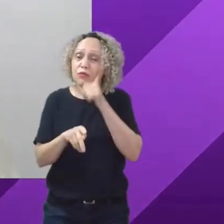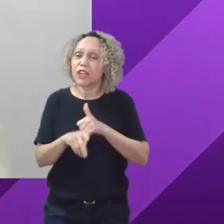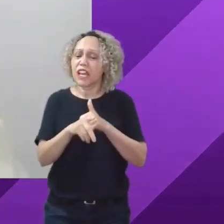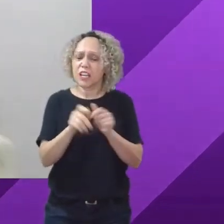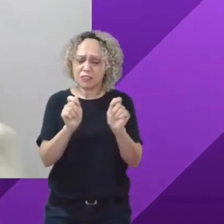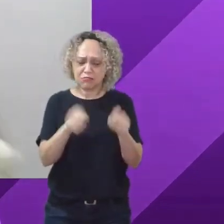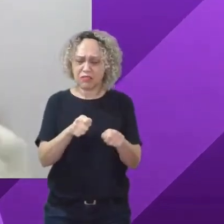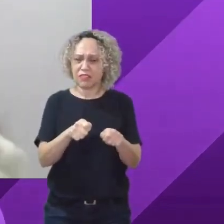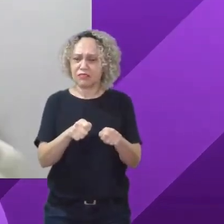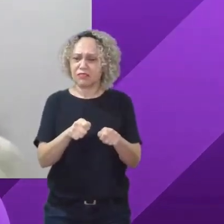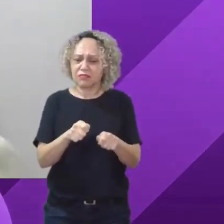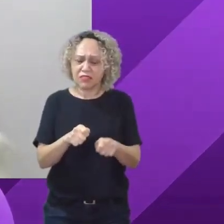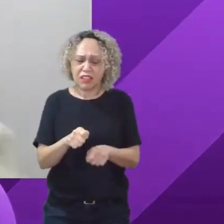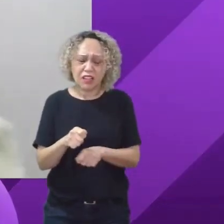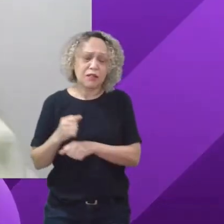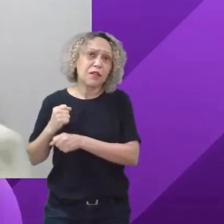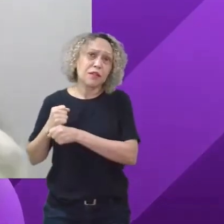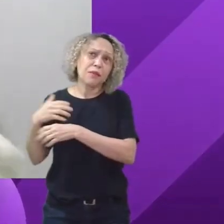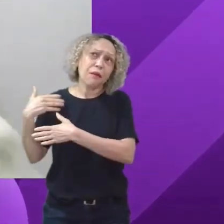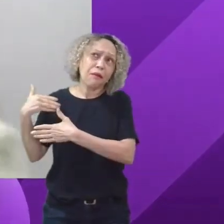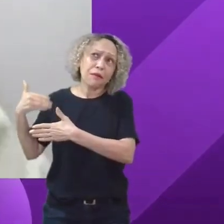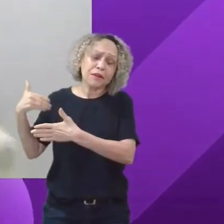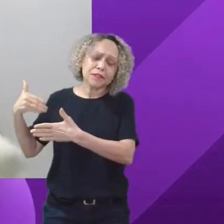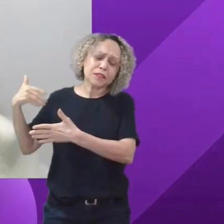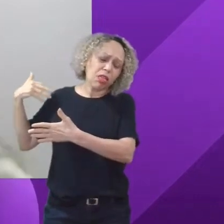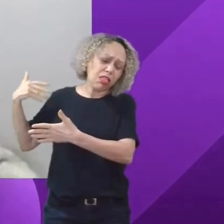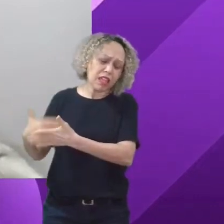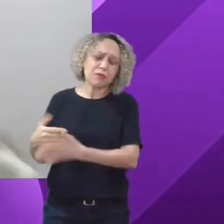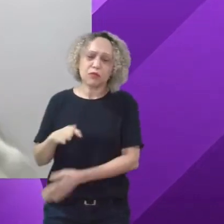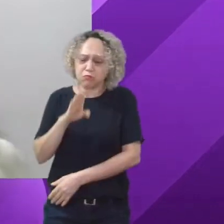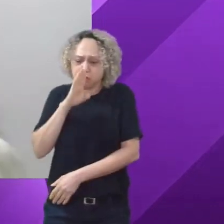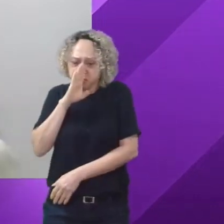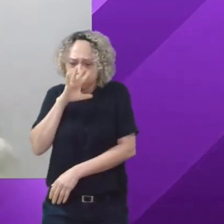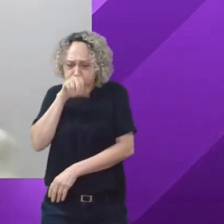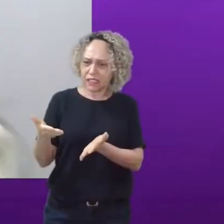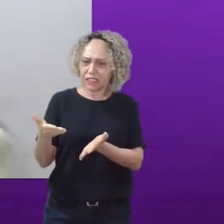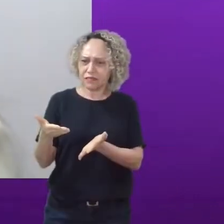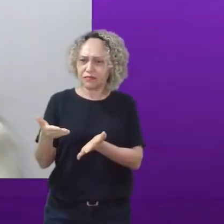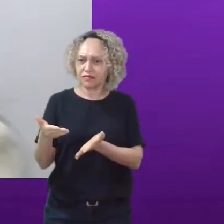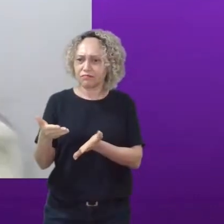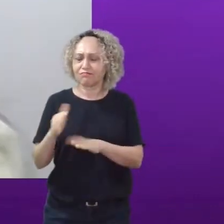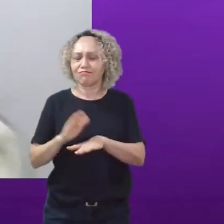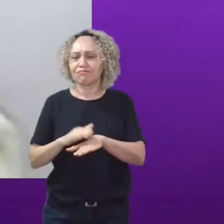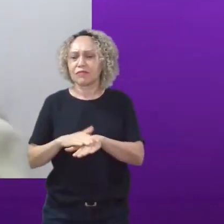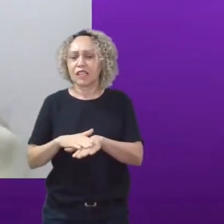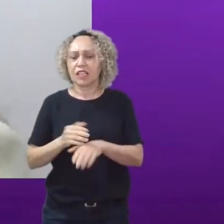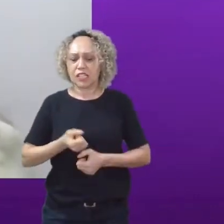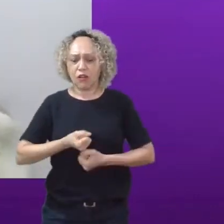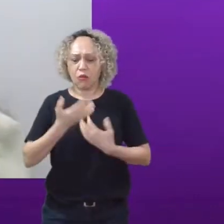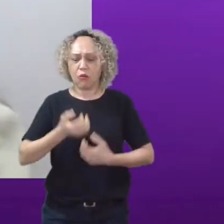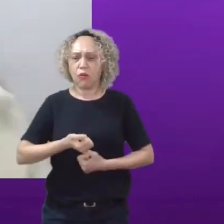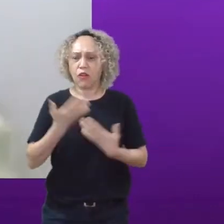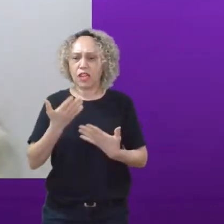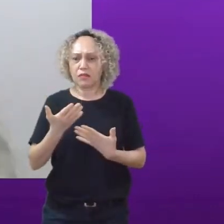dessa voz ter sido calada por muito tempo, né, elas têm voz. A voz não se separa dessas mulheres, né? E esse é um poema